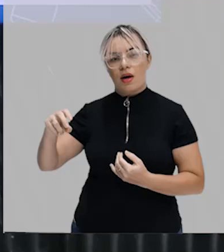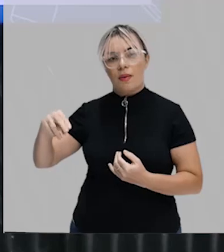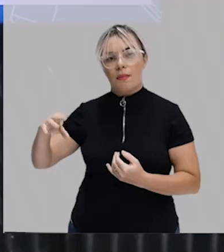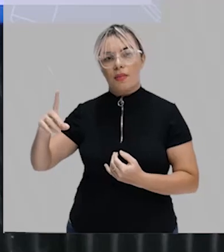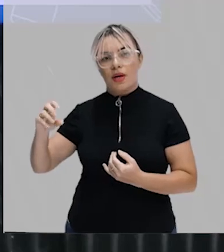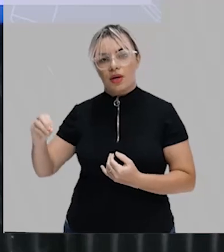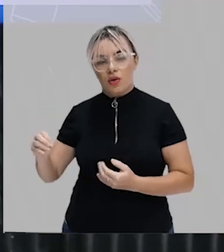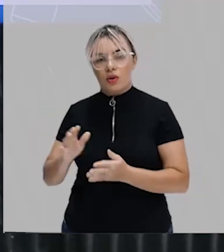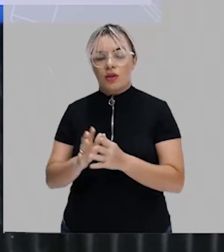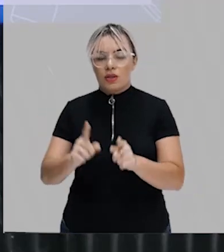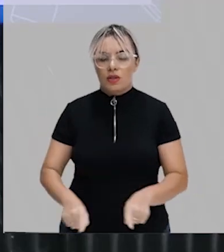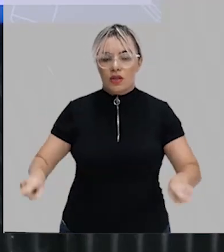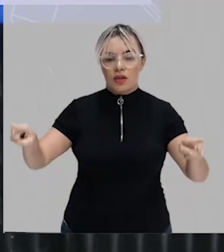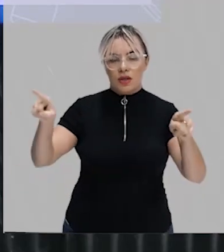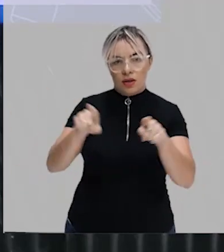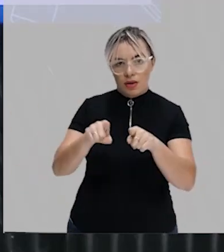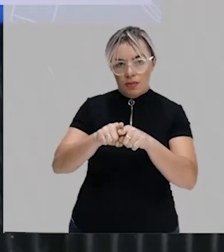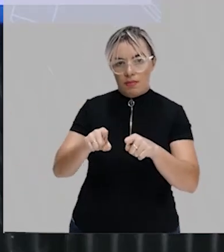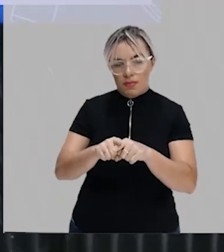credores holandeses,